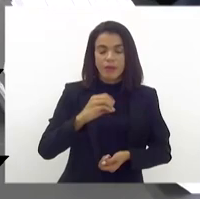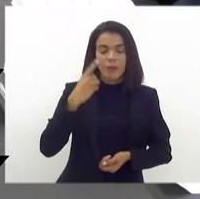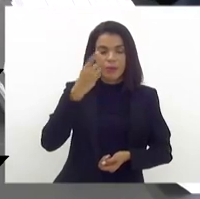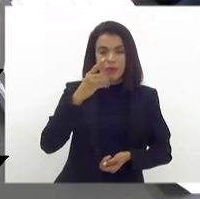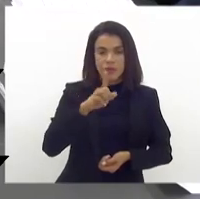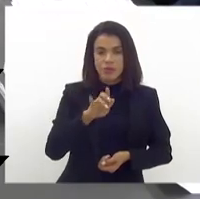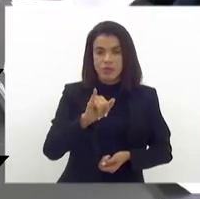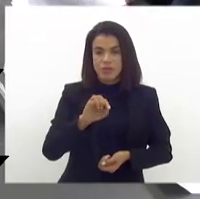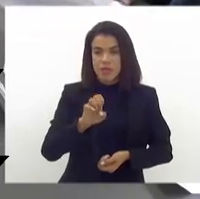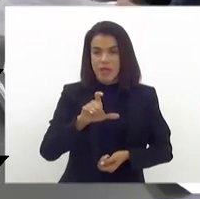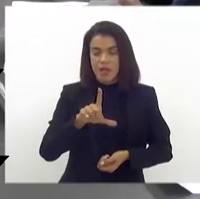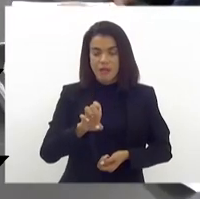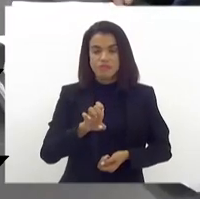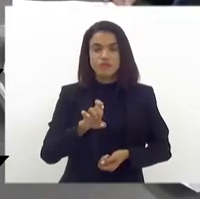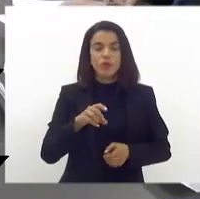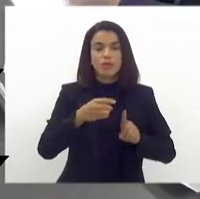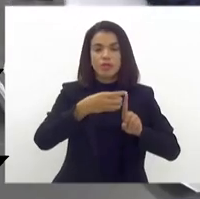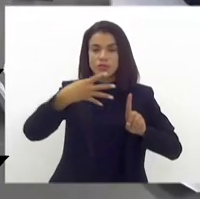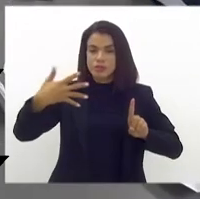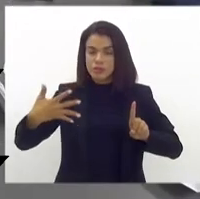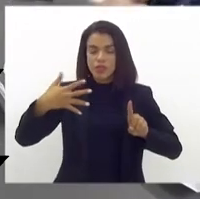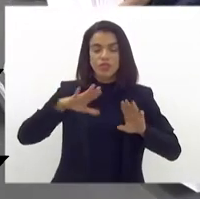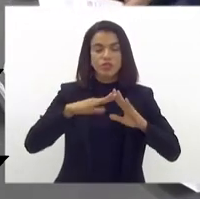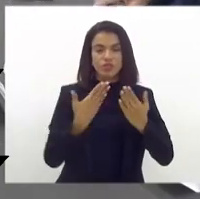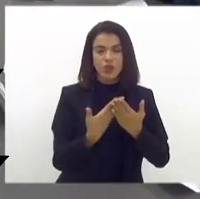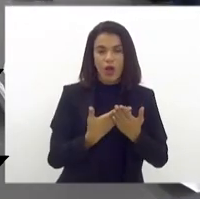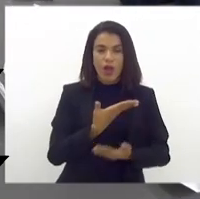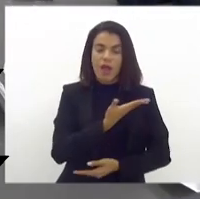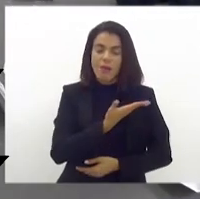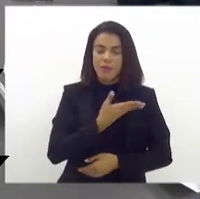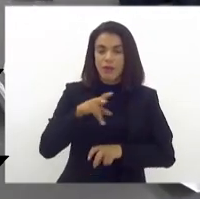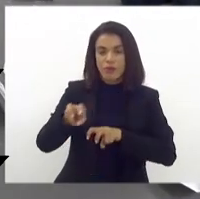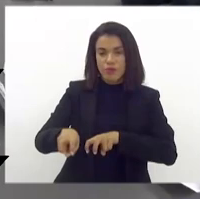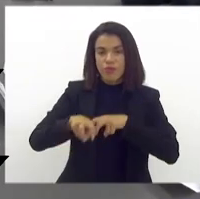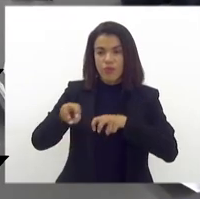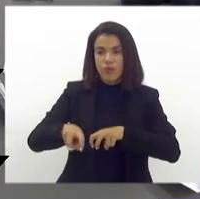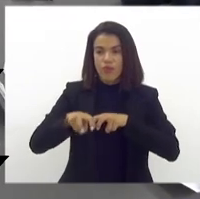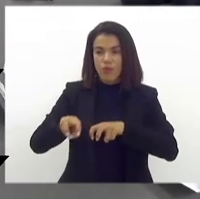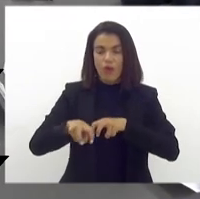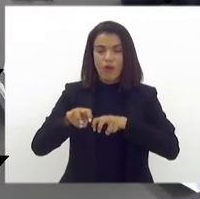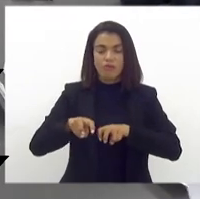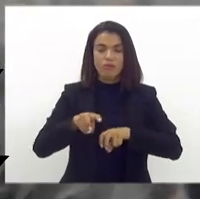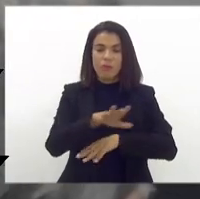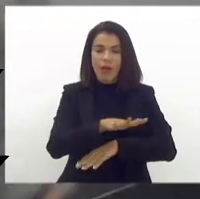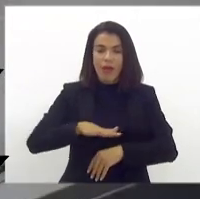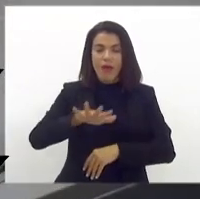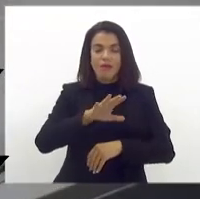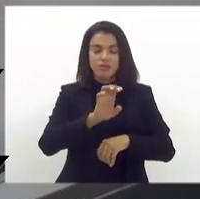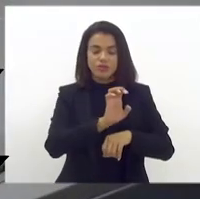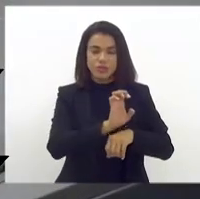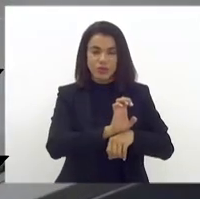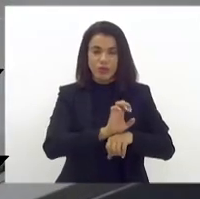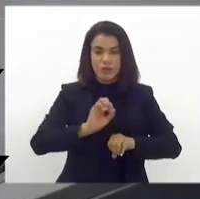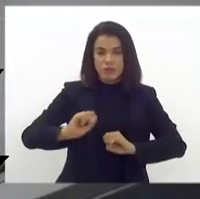Monteiro, que institui o programa extensionista Escola Amiga do Agro, na rede pública estadual de ensino no estado do Rio de Janeiro.